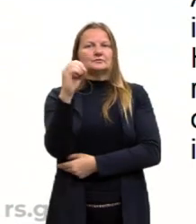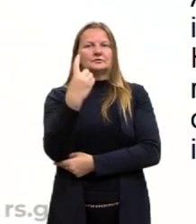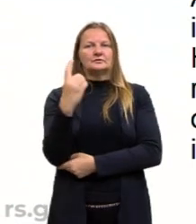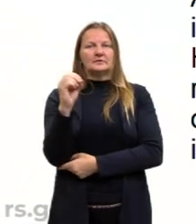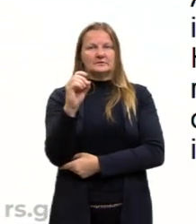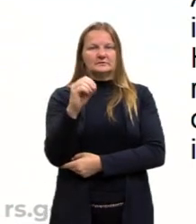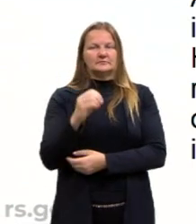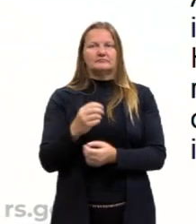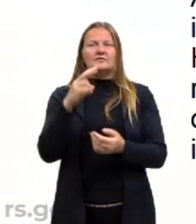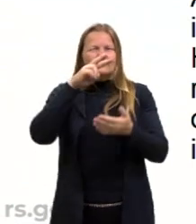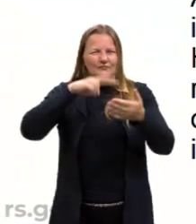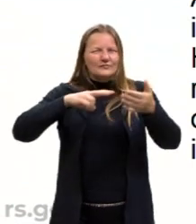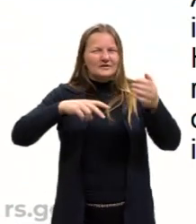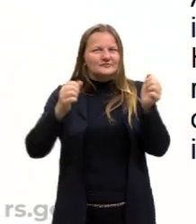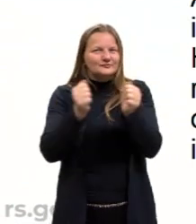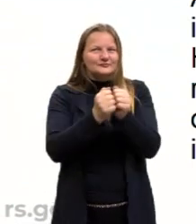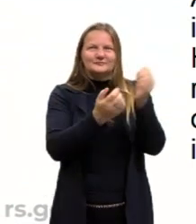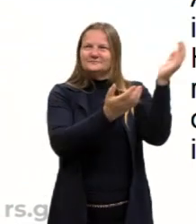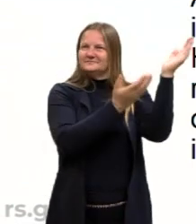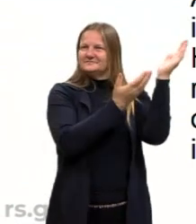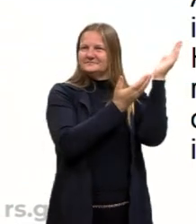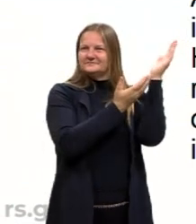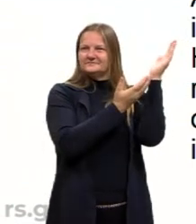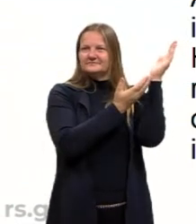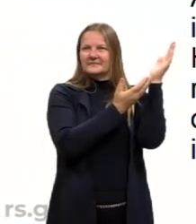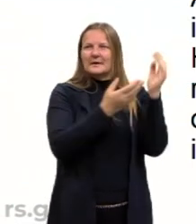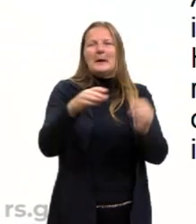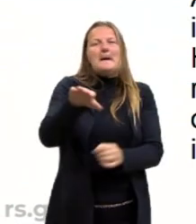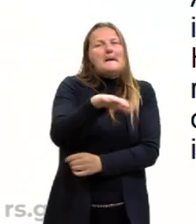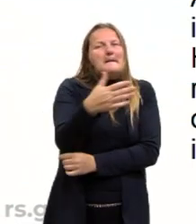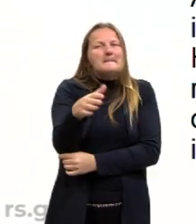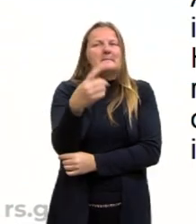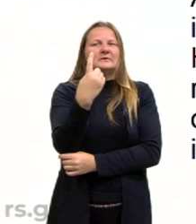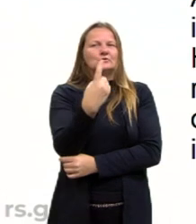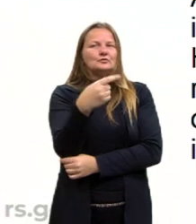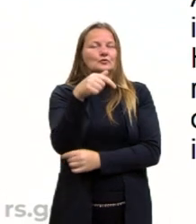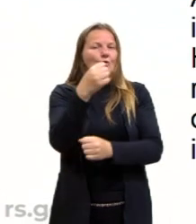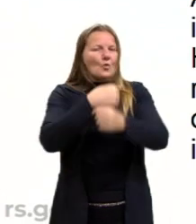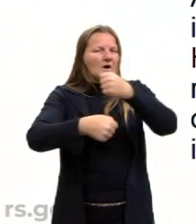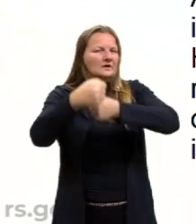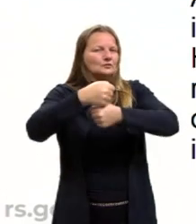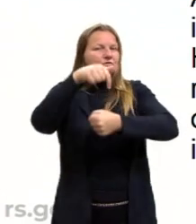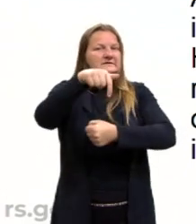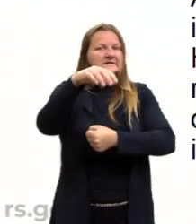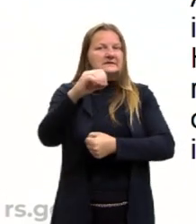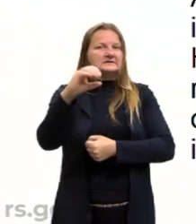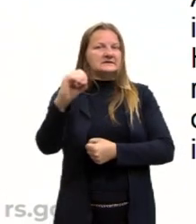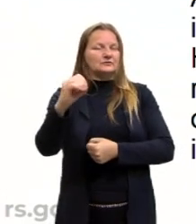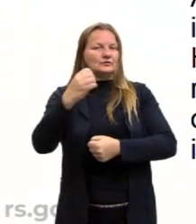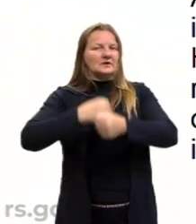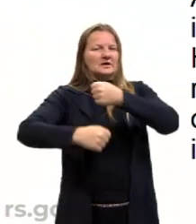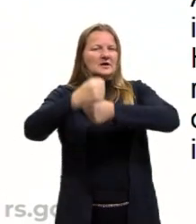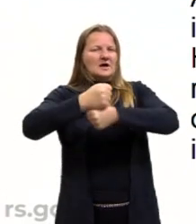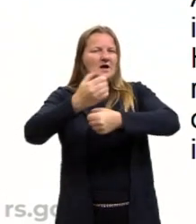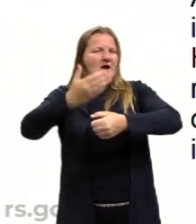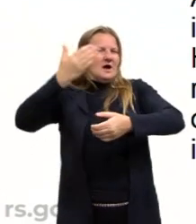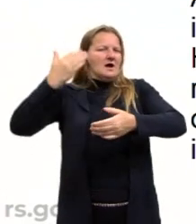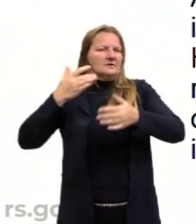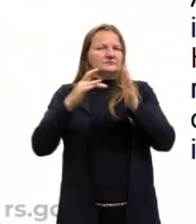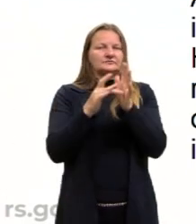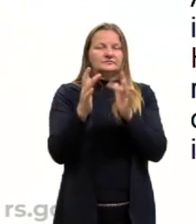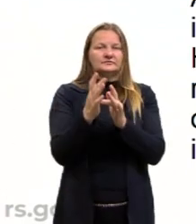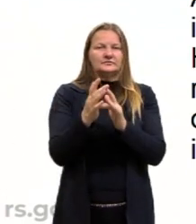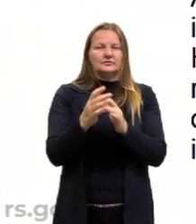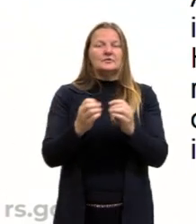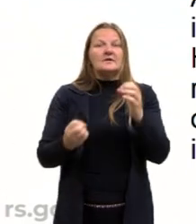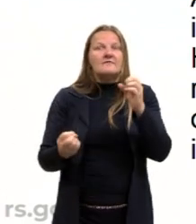vamos dar uma lida nesse texto por falta do ano 700 antes de Cristo ocorrer um importante evento